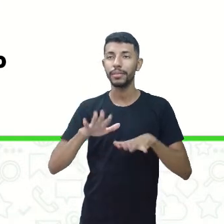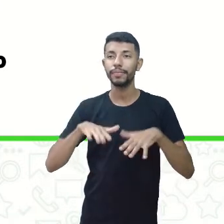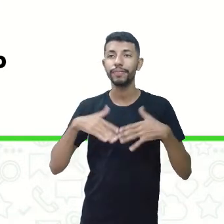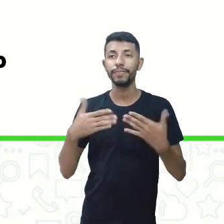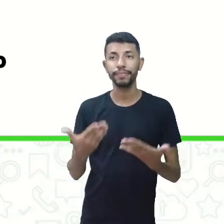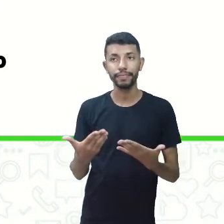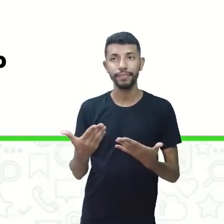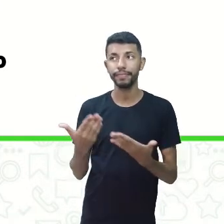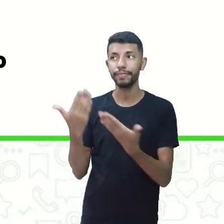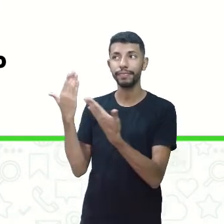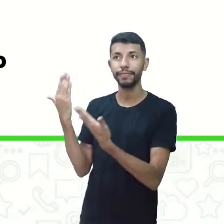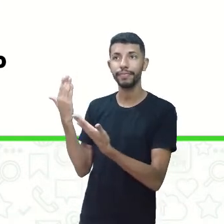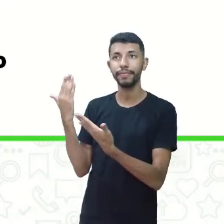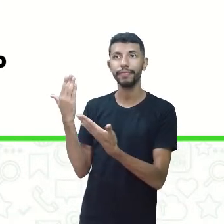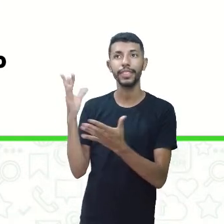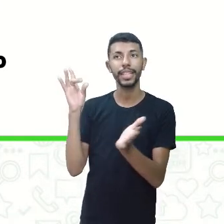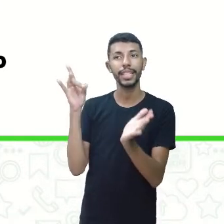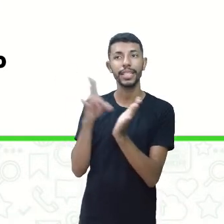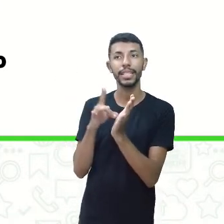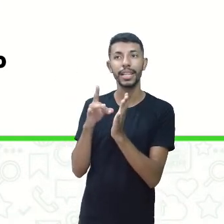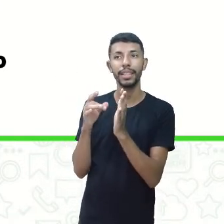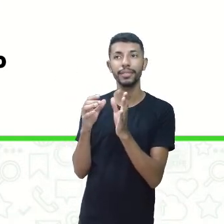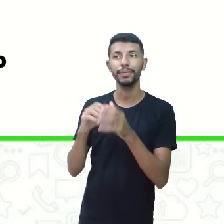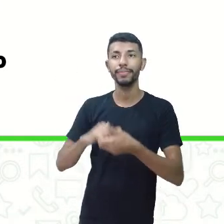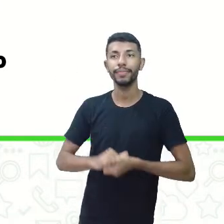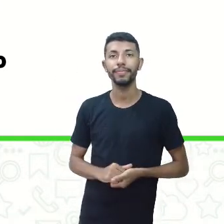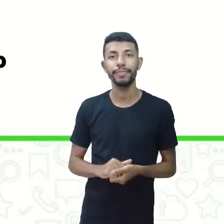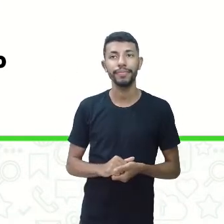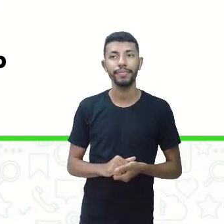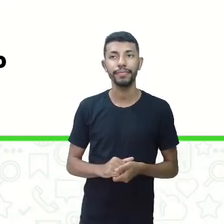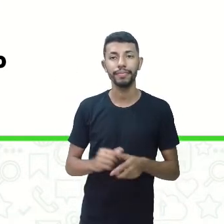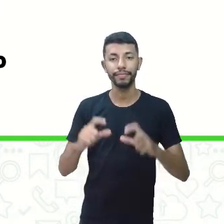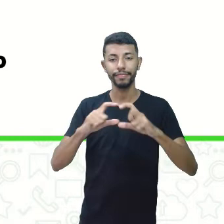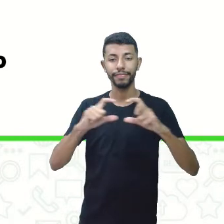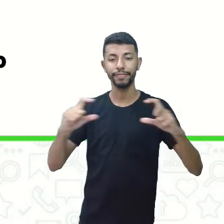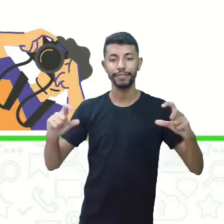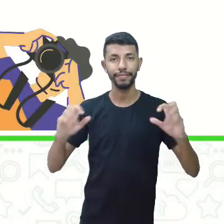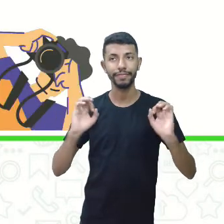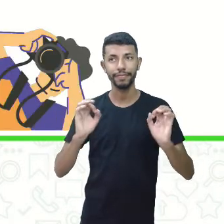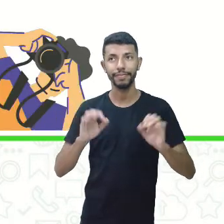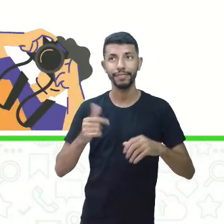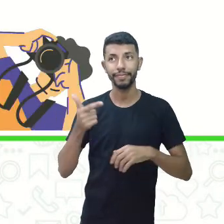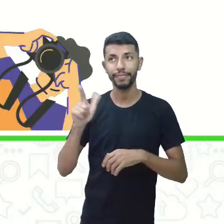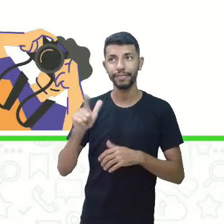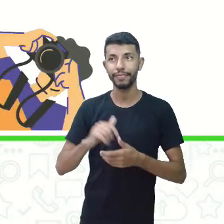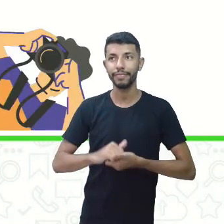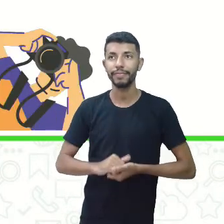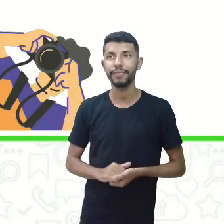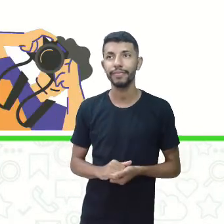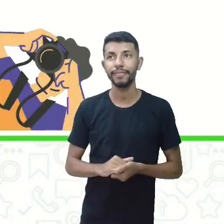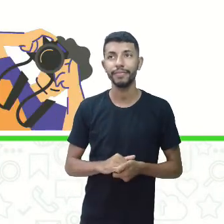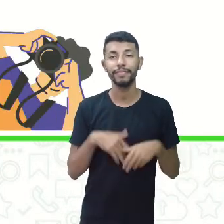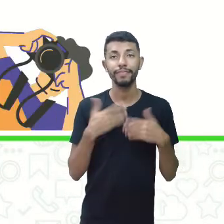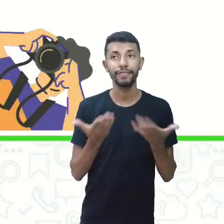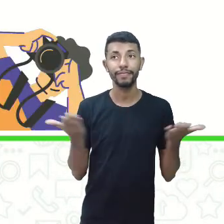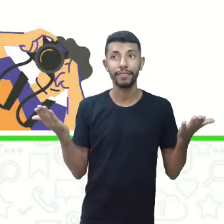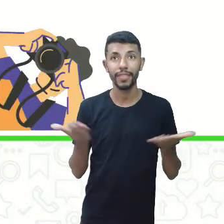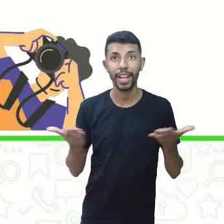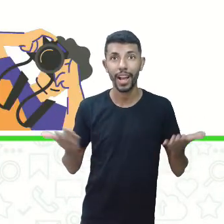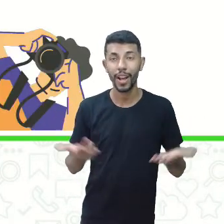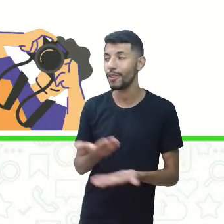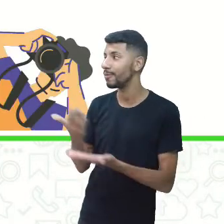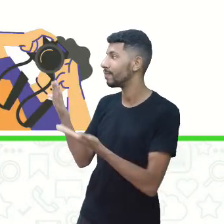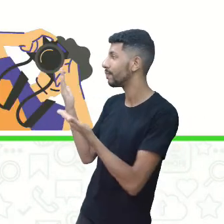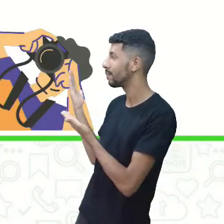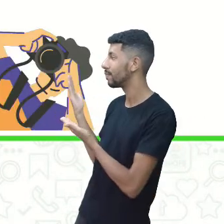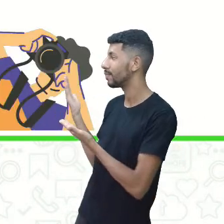Deu exatamente ali, ó, bem no meio ali, tá certo? Vamos para a próxima. E agora, professora,